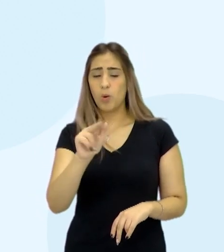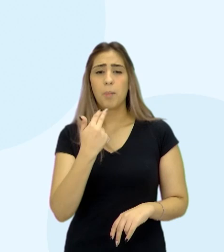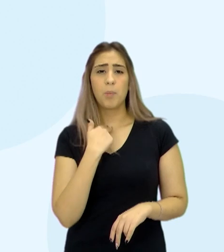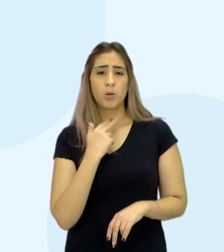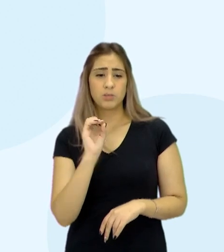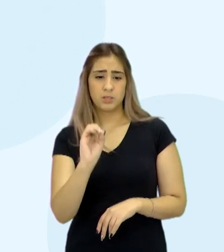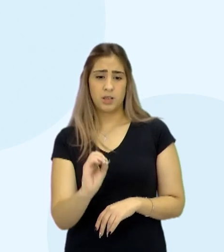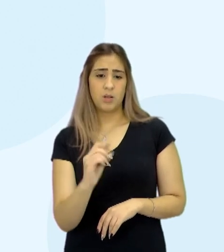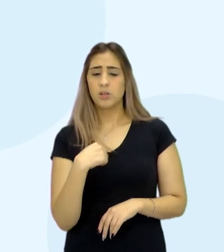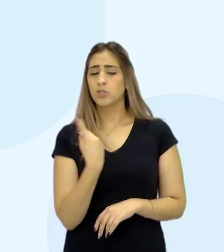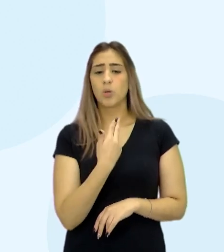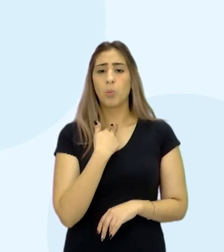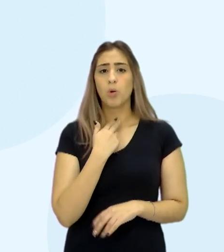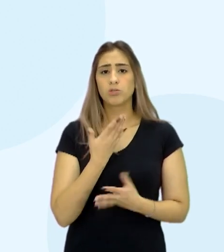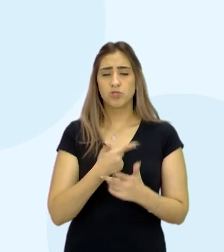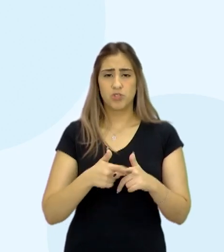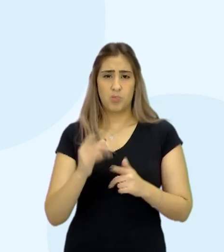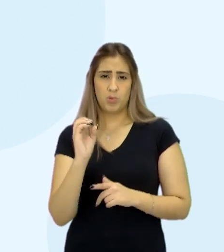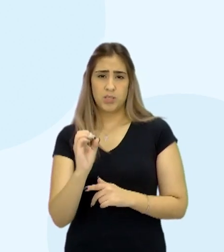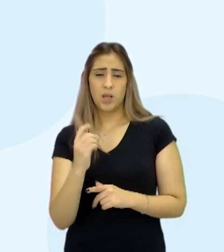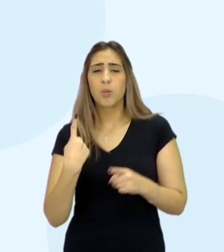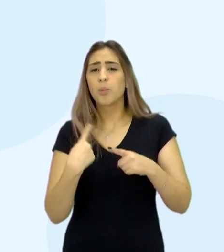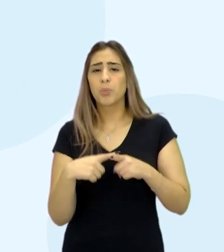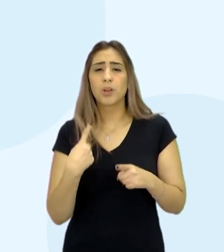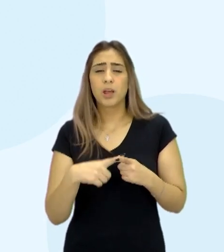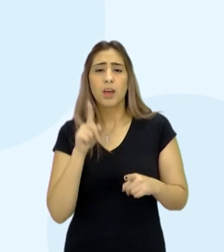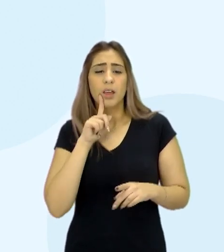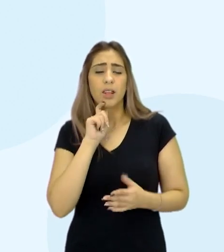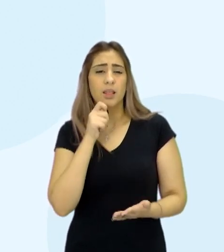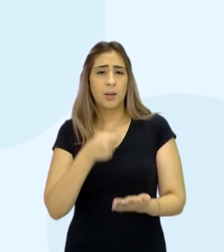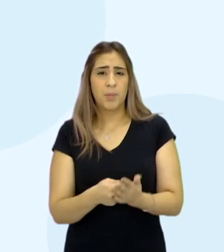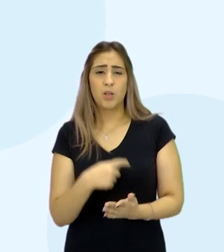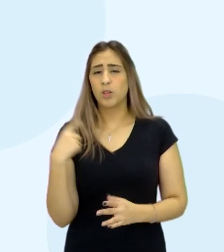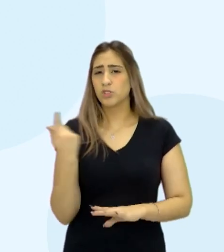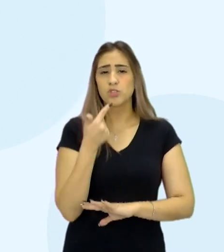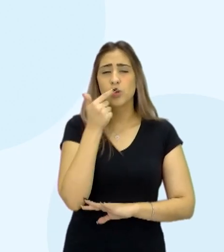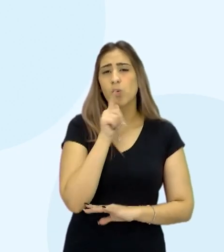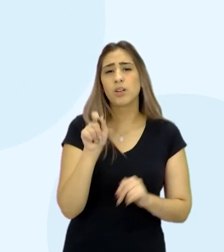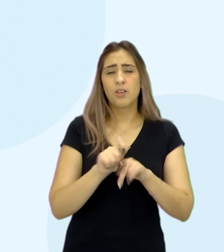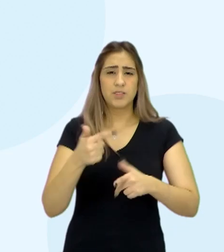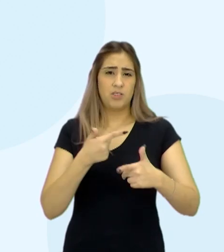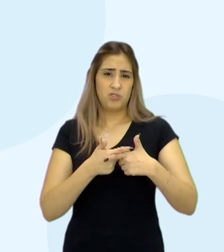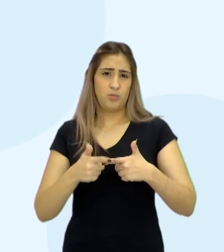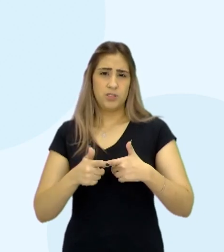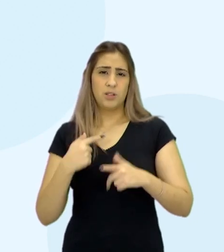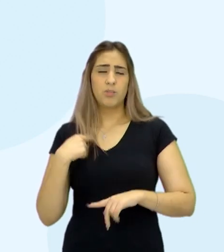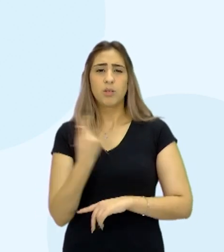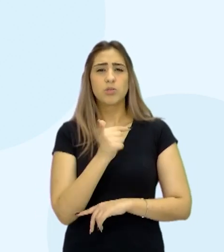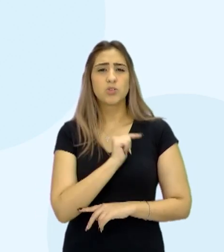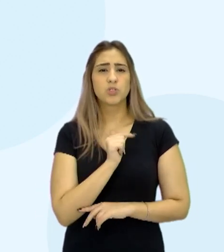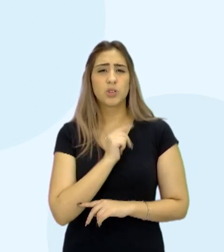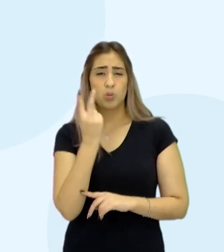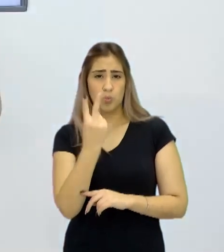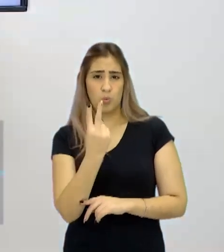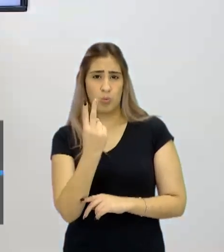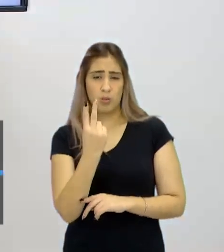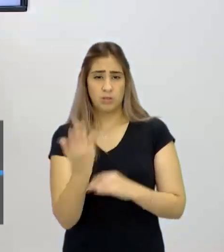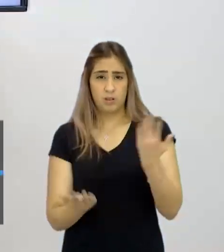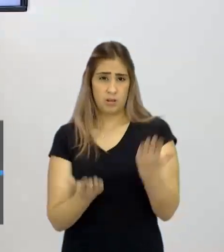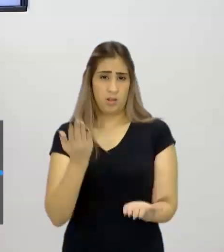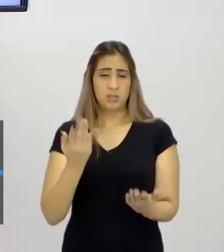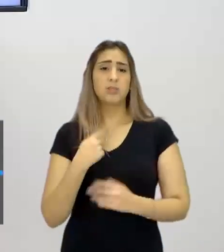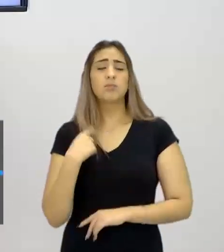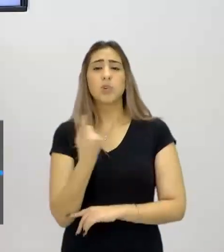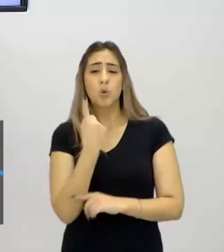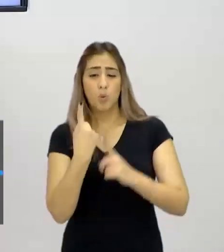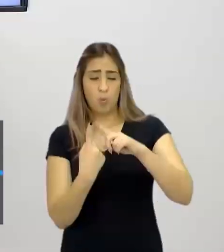não pode dividir por zero, né? Porque é indeterminado, a gente não consegue fazer essa divisão. Então, a gente tem duas grandezas, só que uma